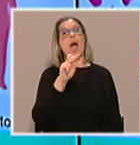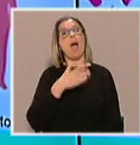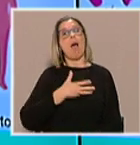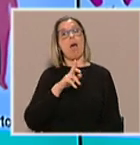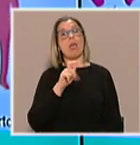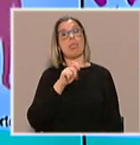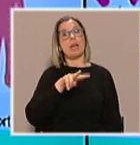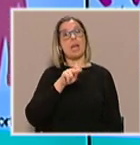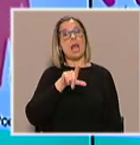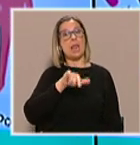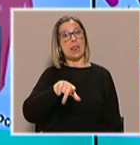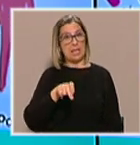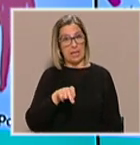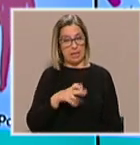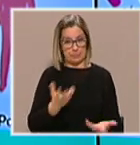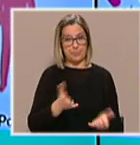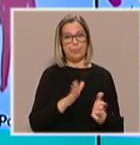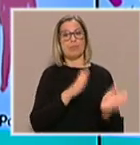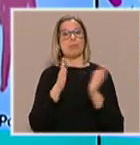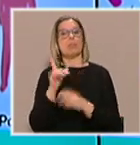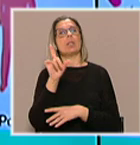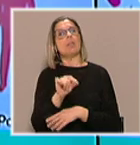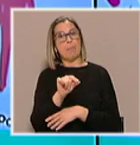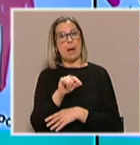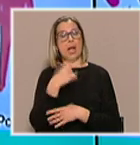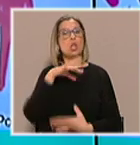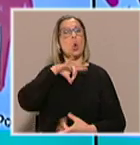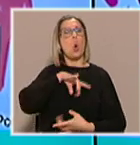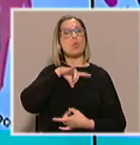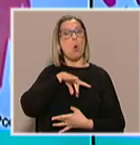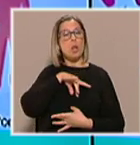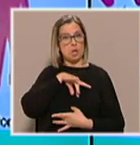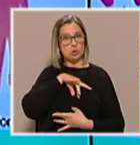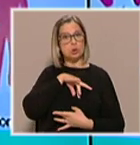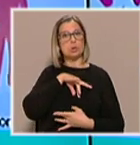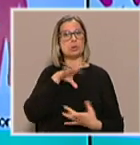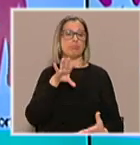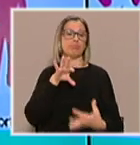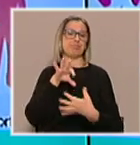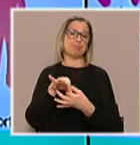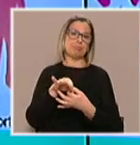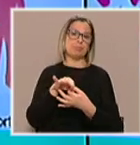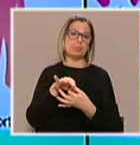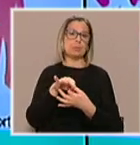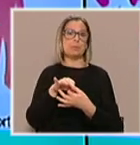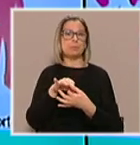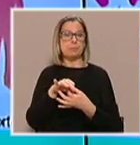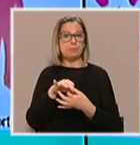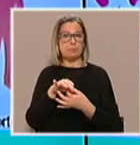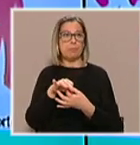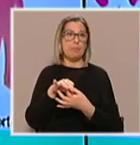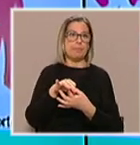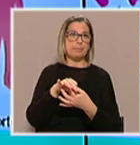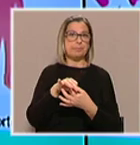temos ainda ali representado as hormonas que estimulam as gónadas, ou seja, as folículo-estimulina,